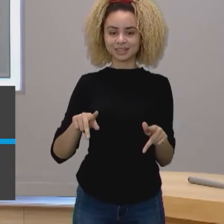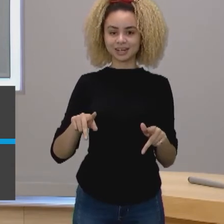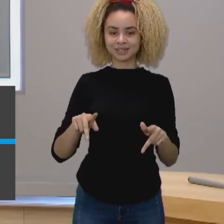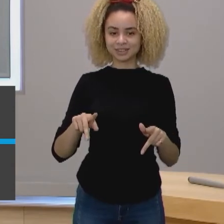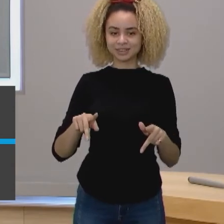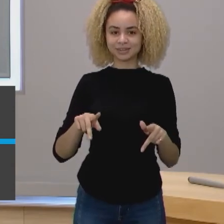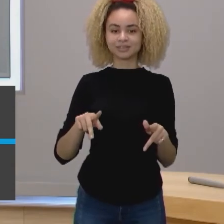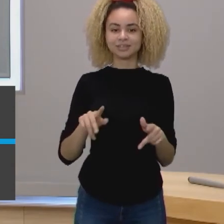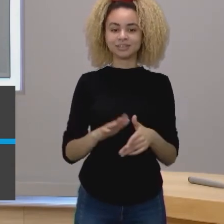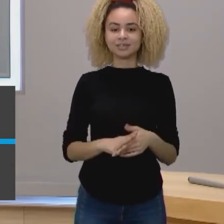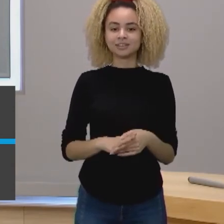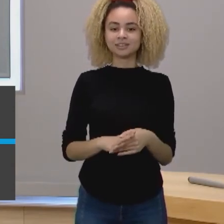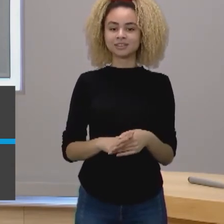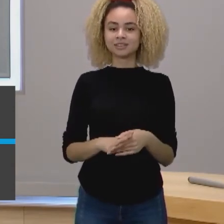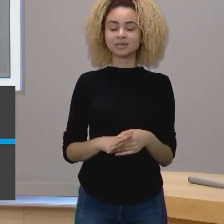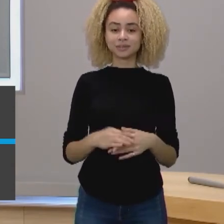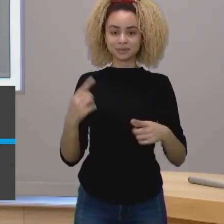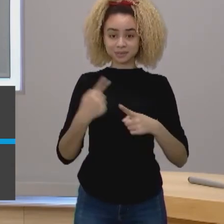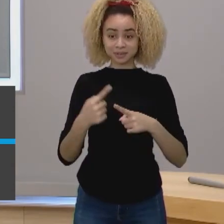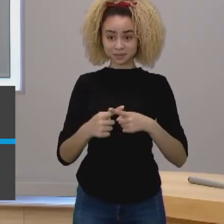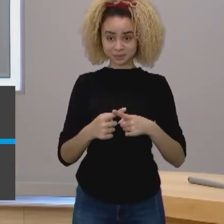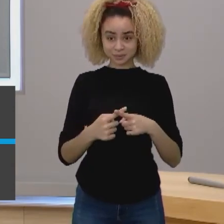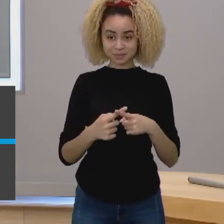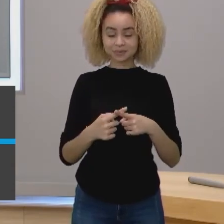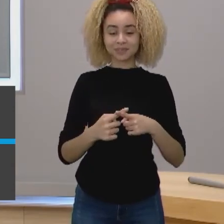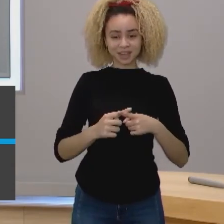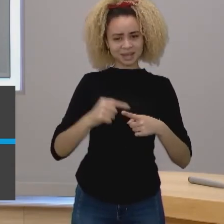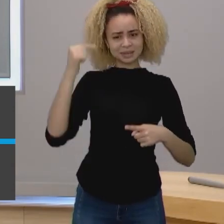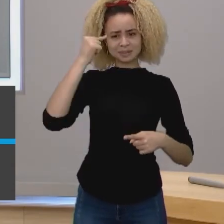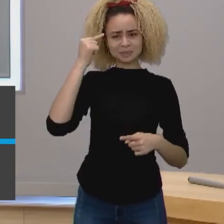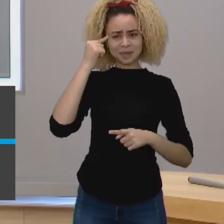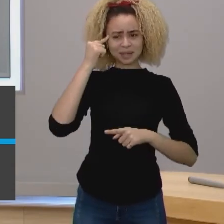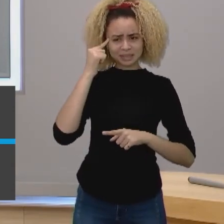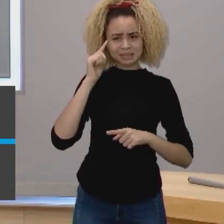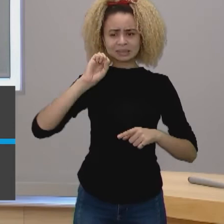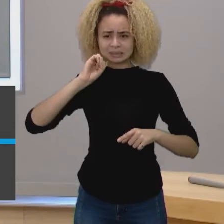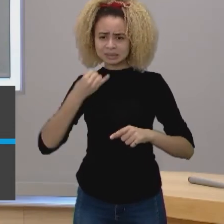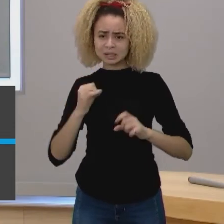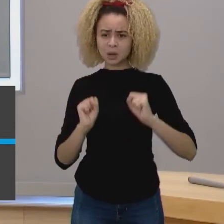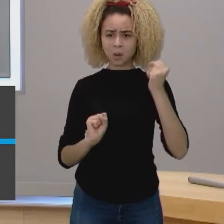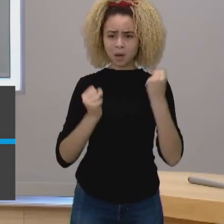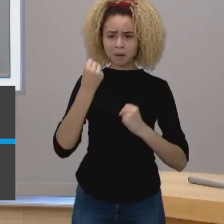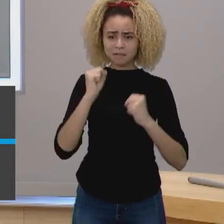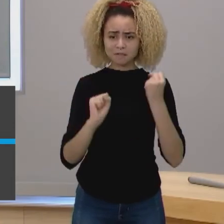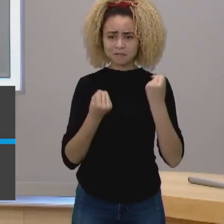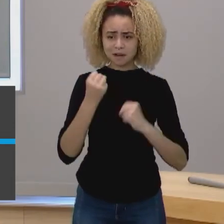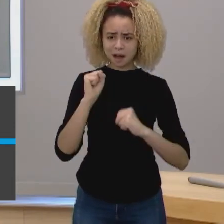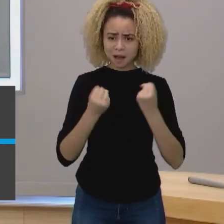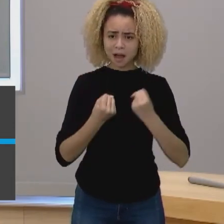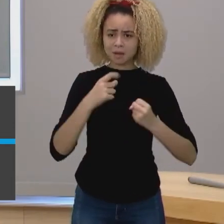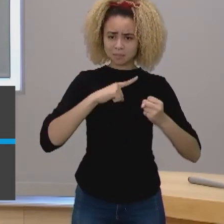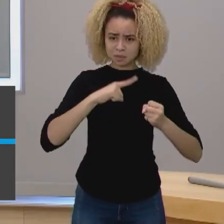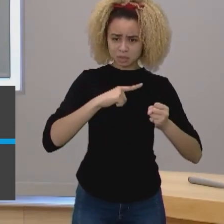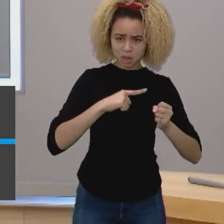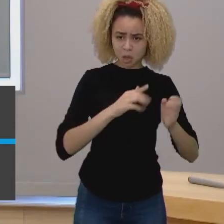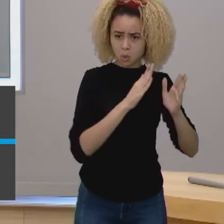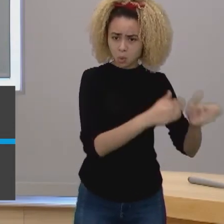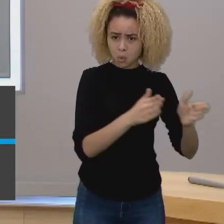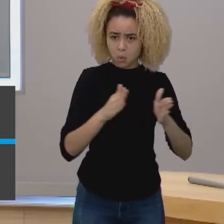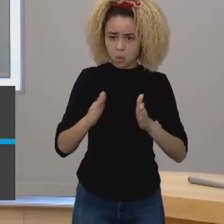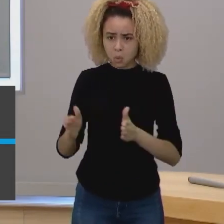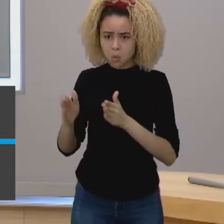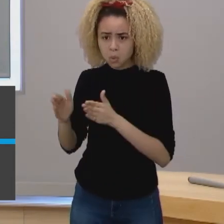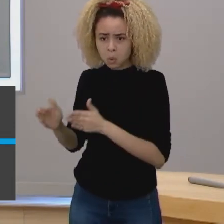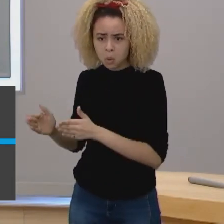do taylorismo e do fordismo. Por quê? A gente pensa que, bom, se a gente está numa fábrica, existe uma setorização, uma especialização da